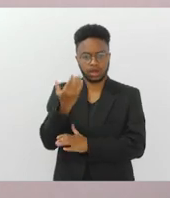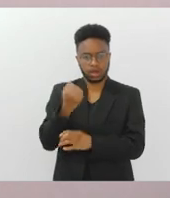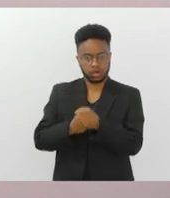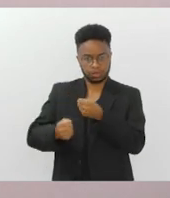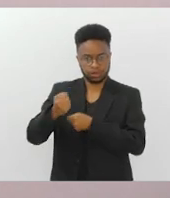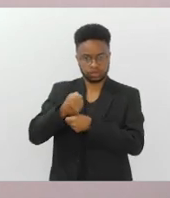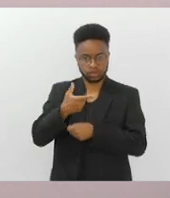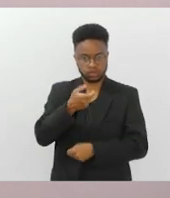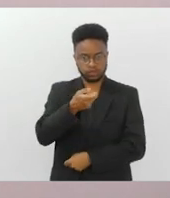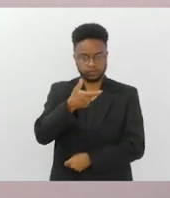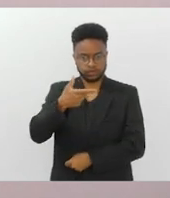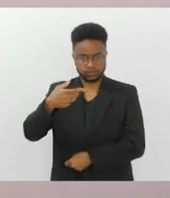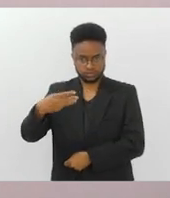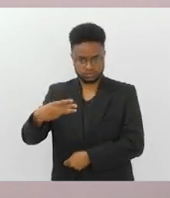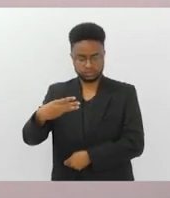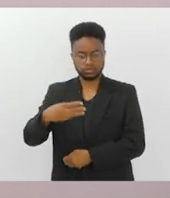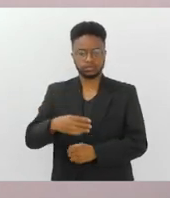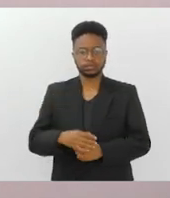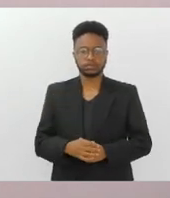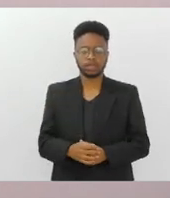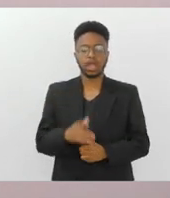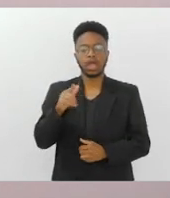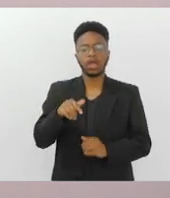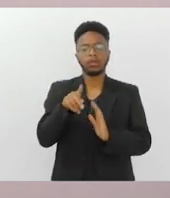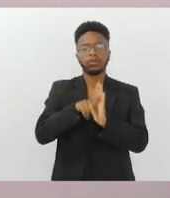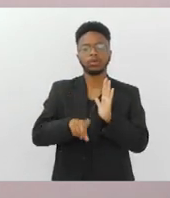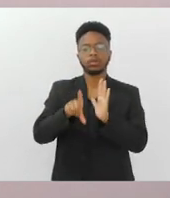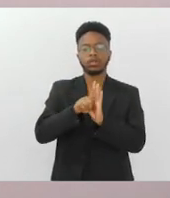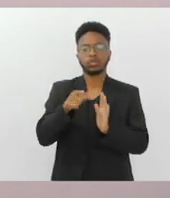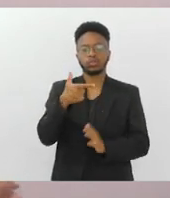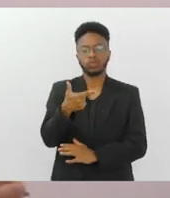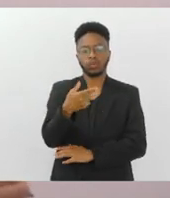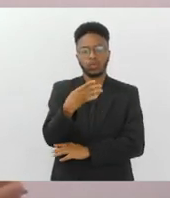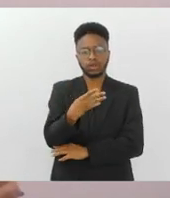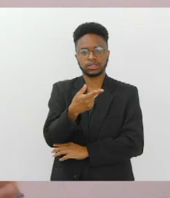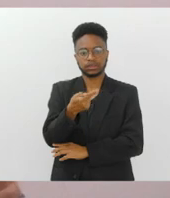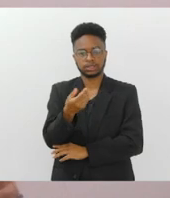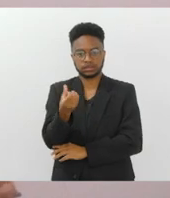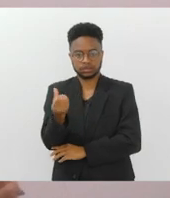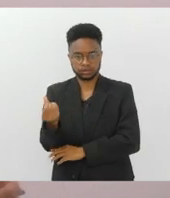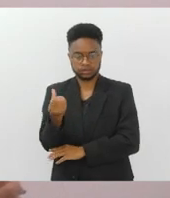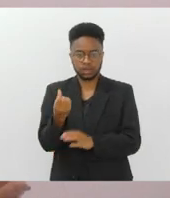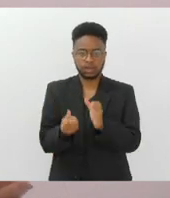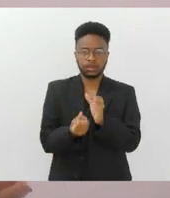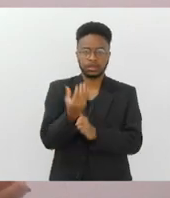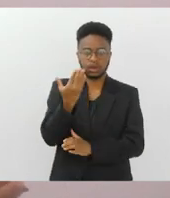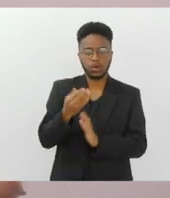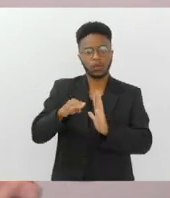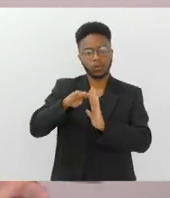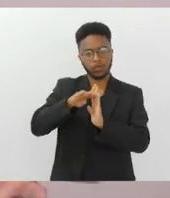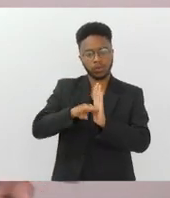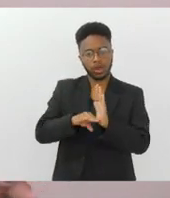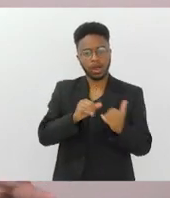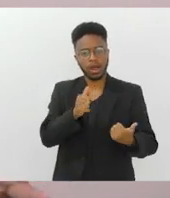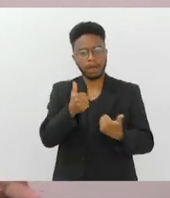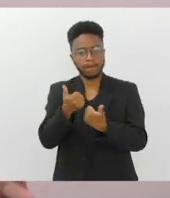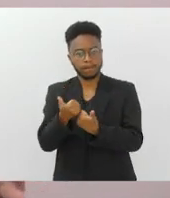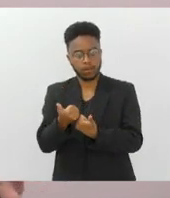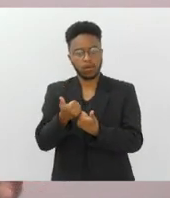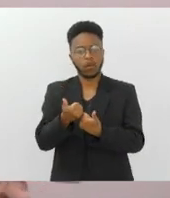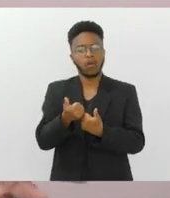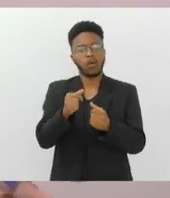né, em 2023, é o projeto de lei 2.476, que institui um programa de apoio à maternidade